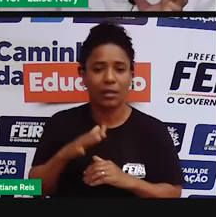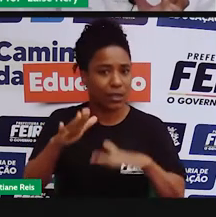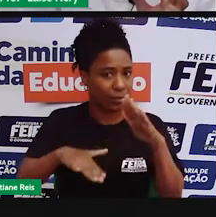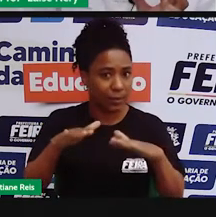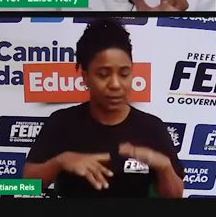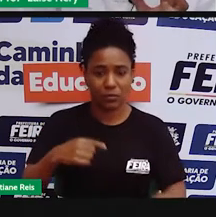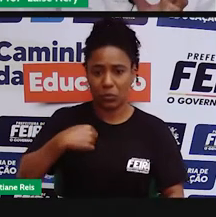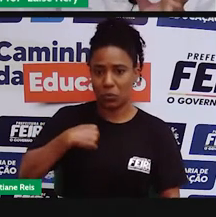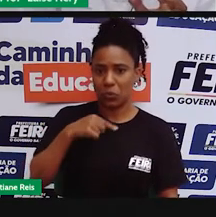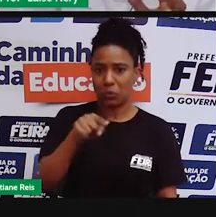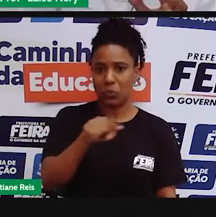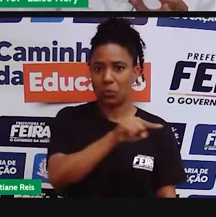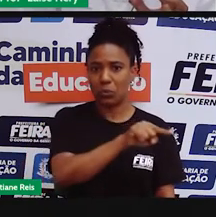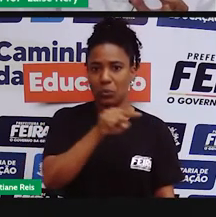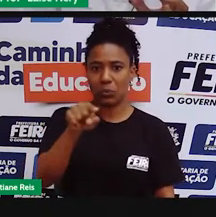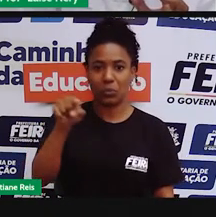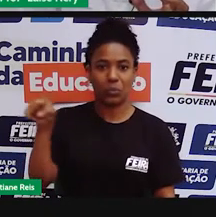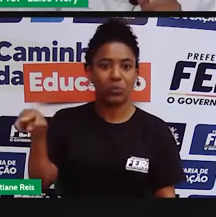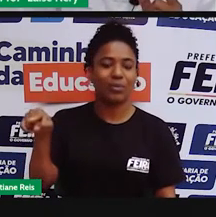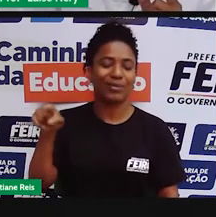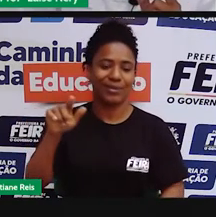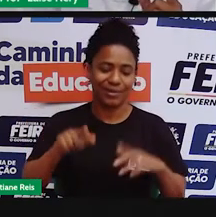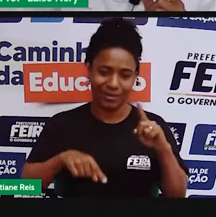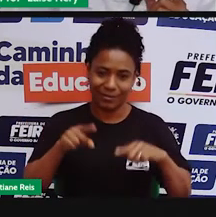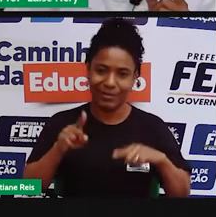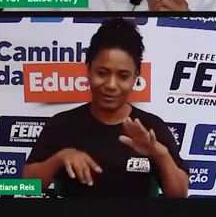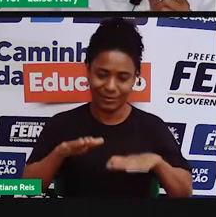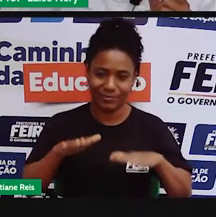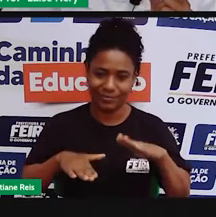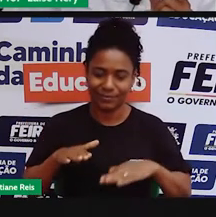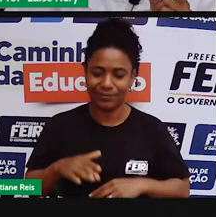está falando.